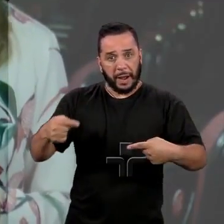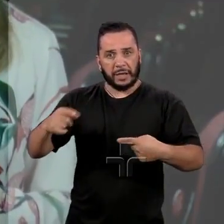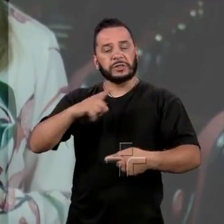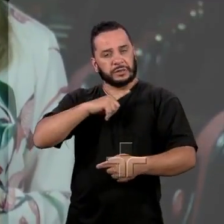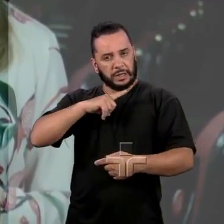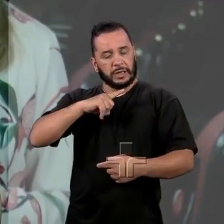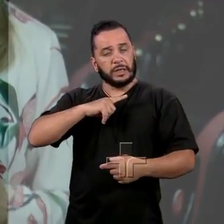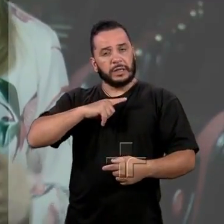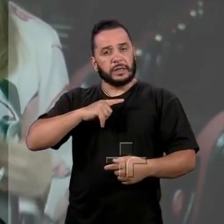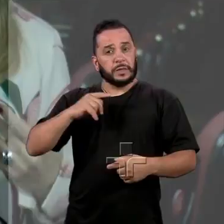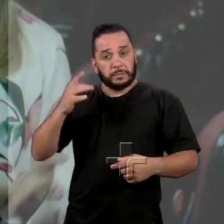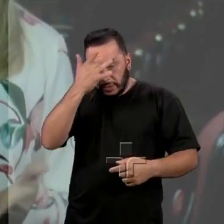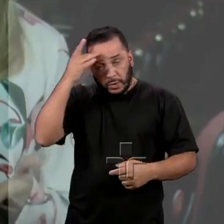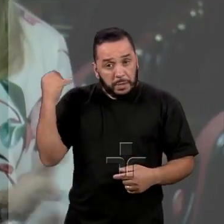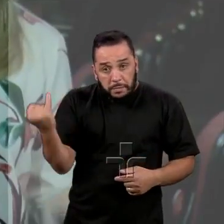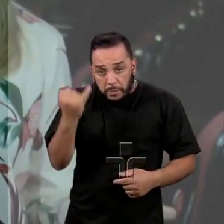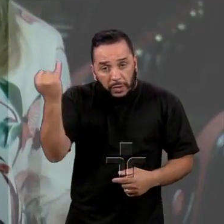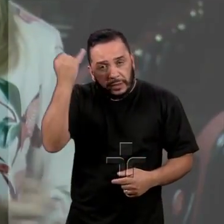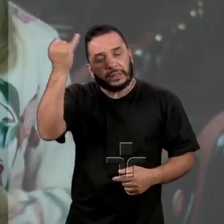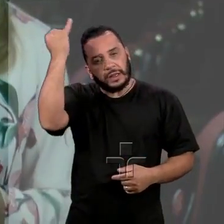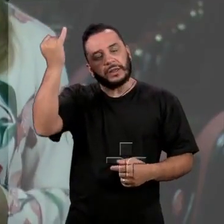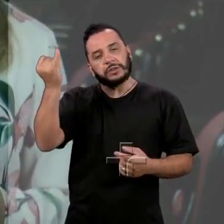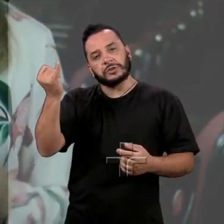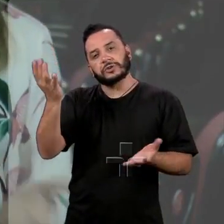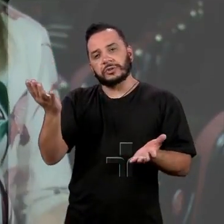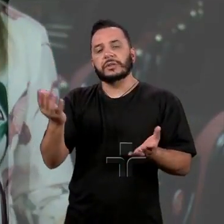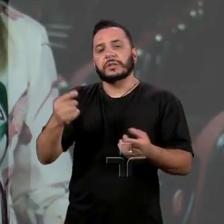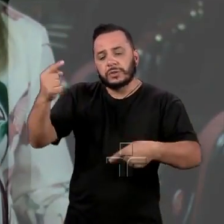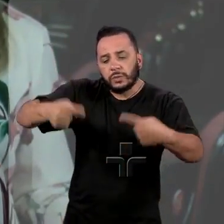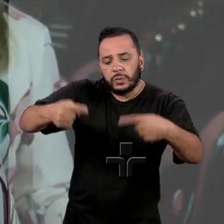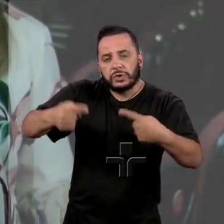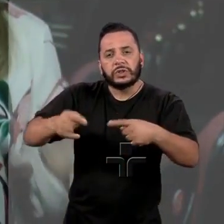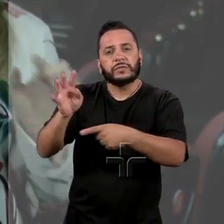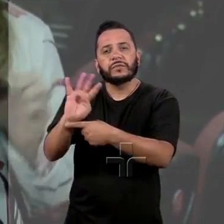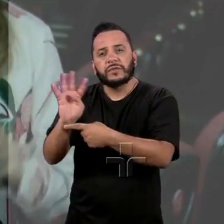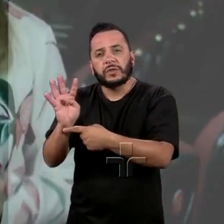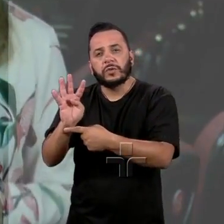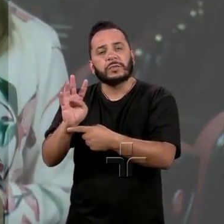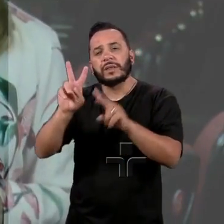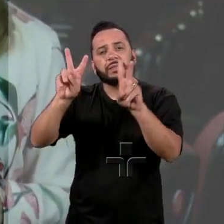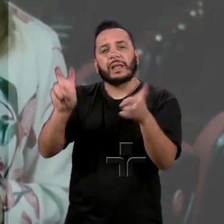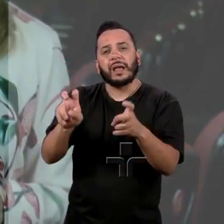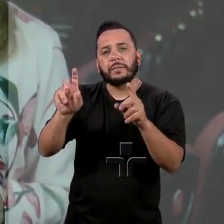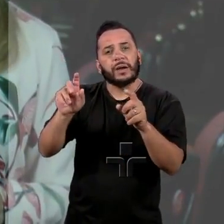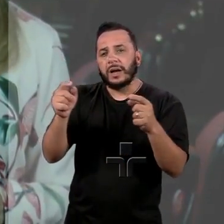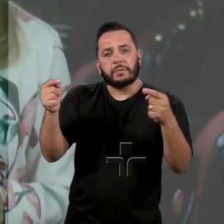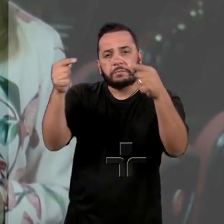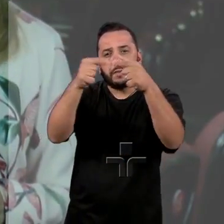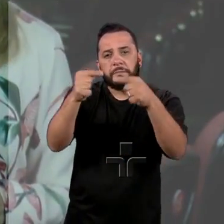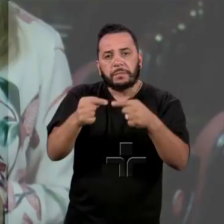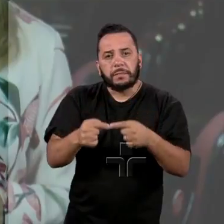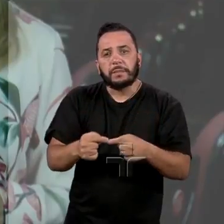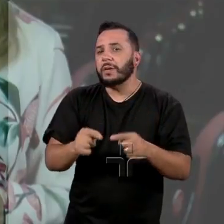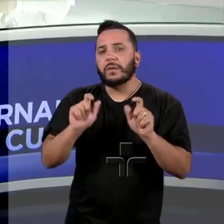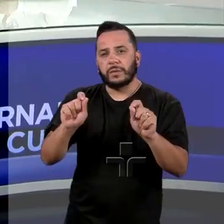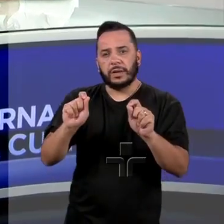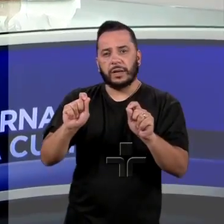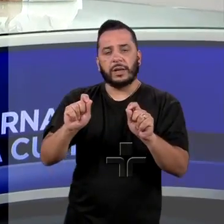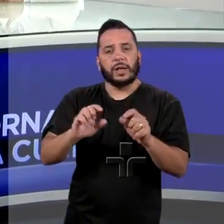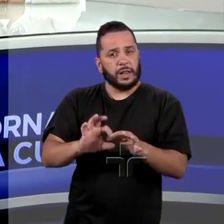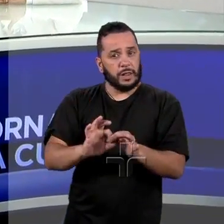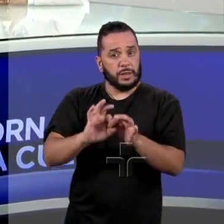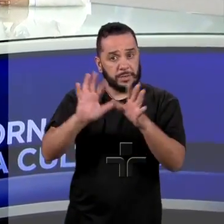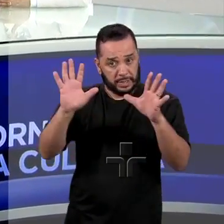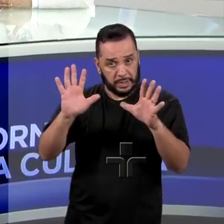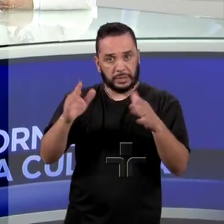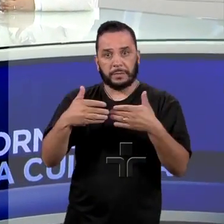brasileira. A ideia é debater, discutir filmes que têm em comum uma mesma temática: a liberdade. Na